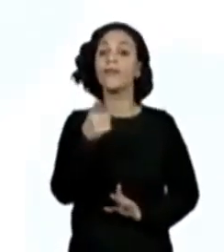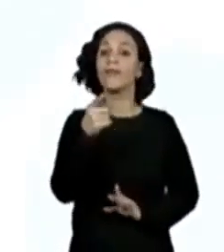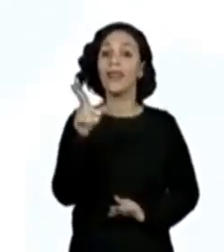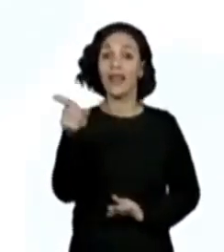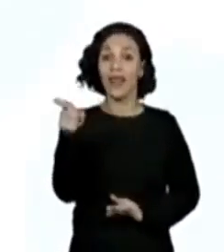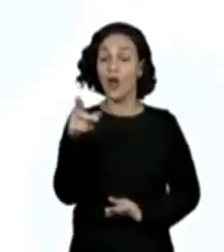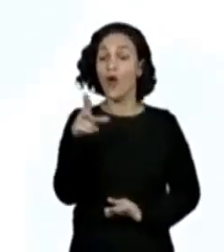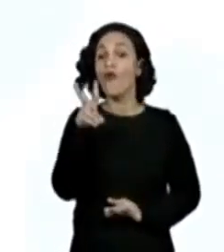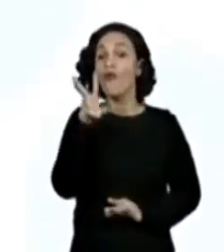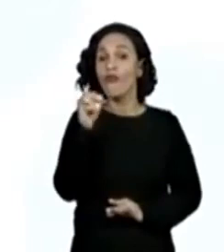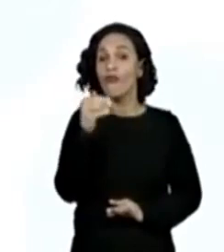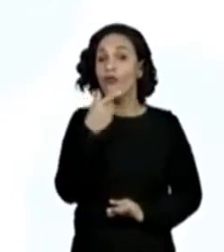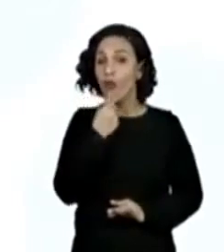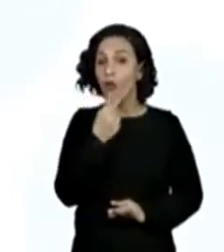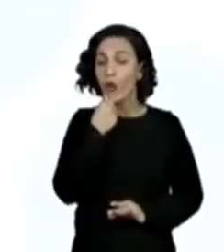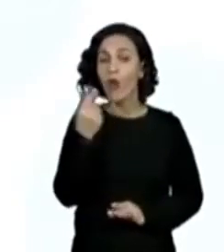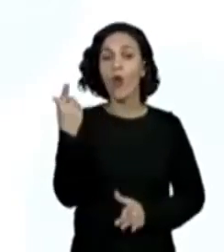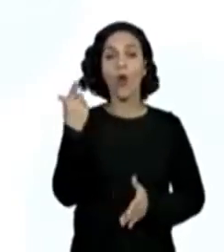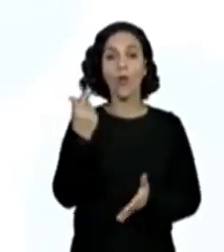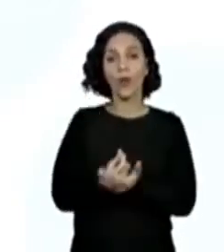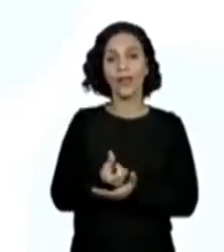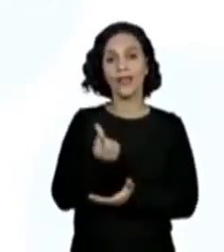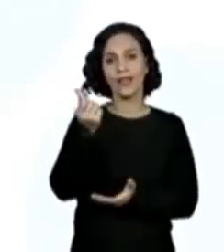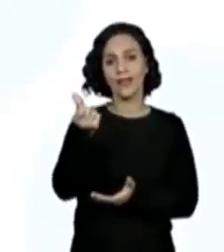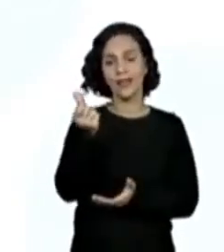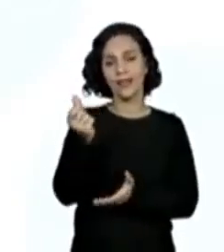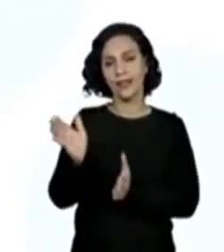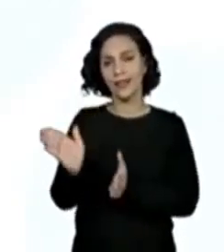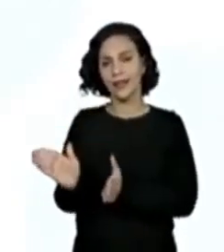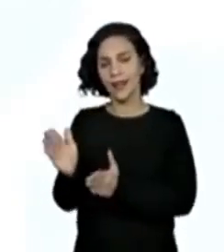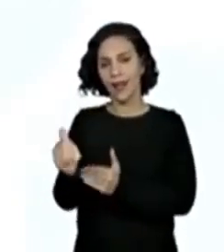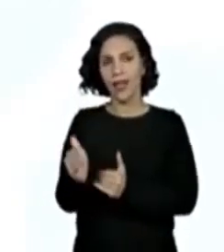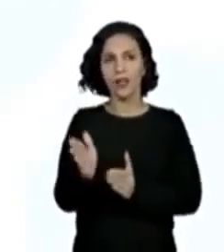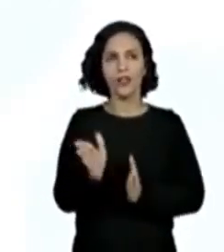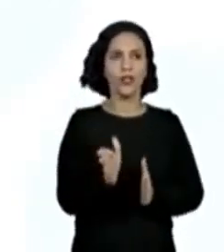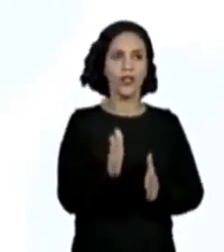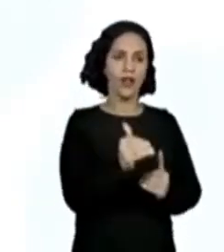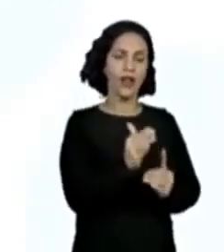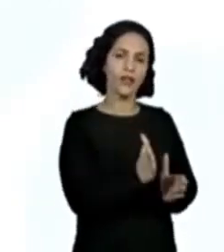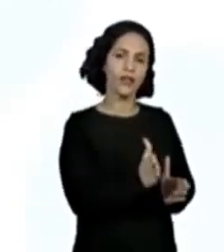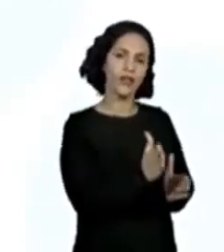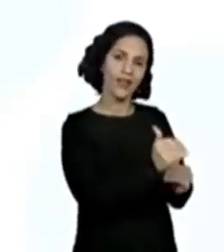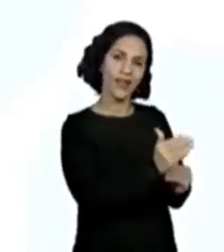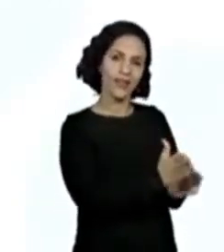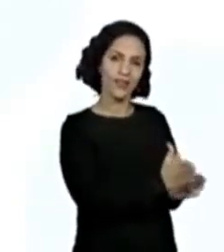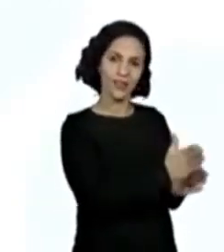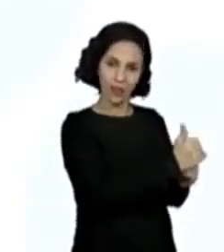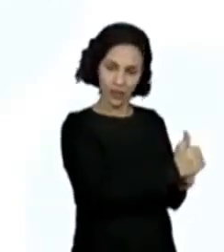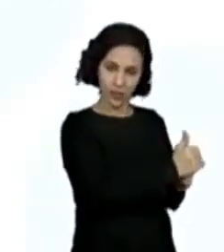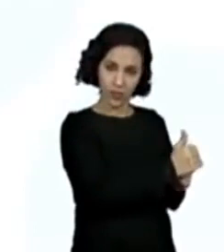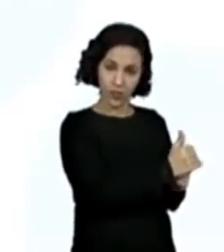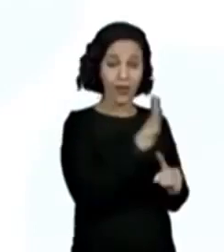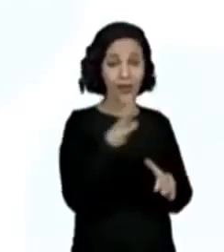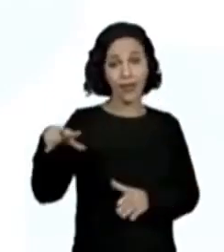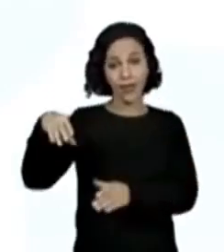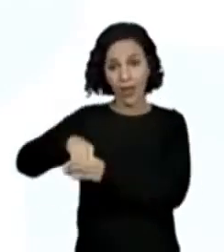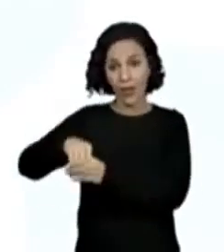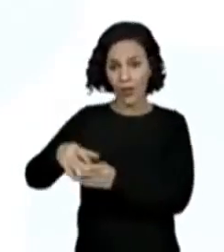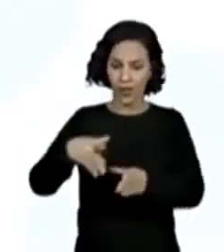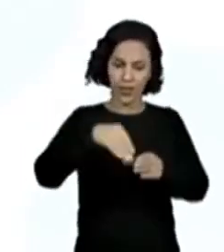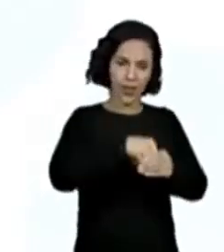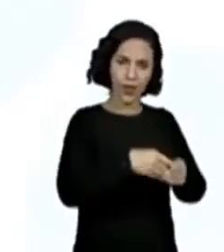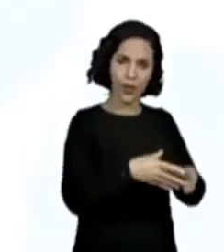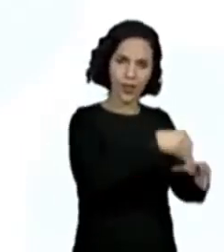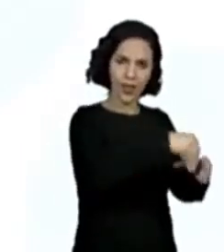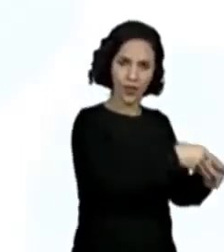embalagens de caquis com 5 caquis em cada uma delas. Como que a gente pode resolver